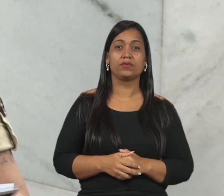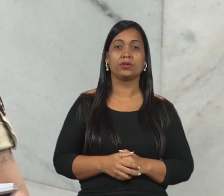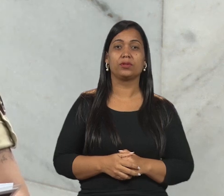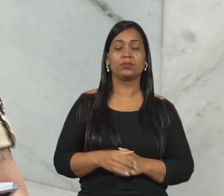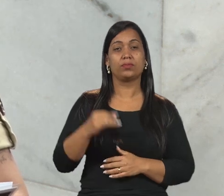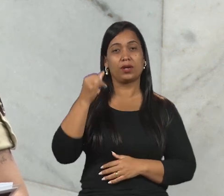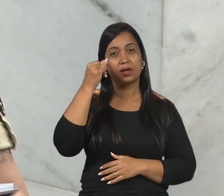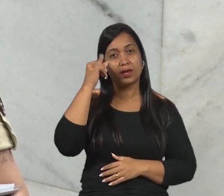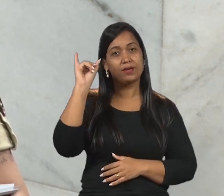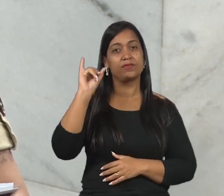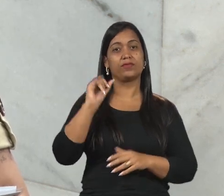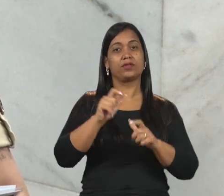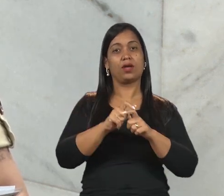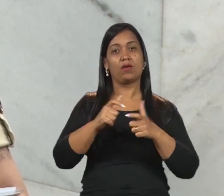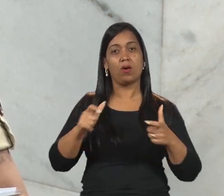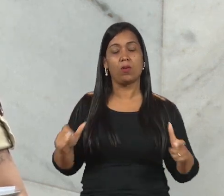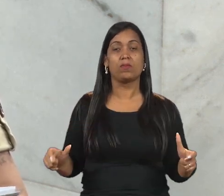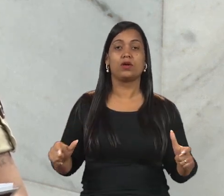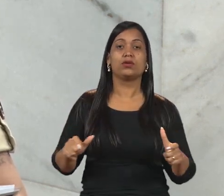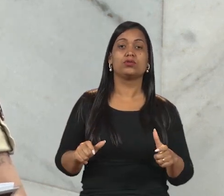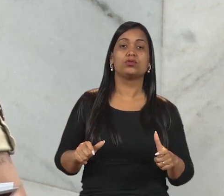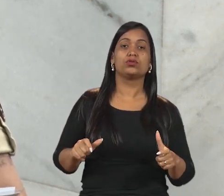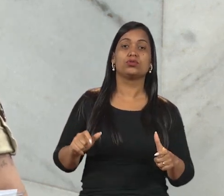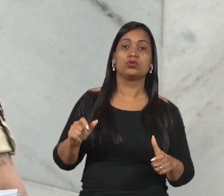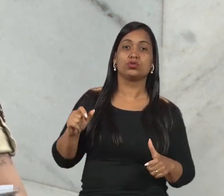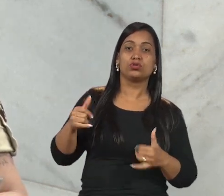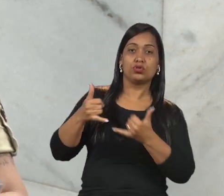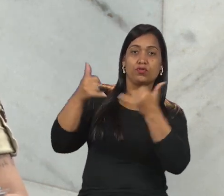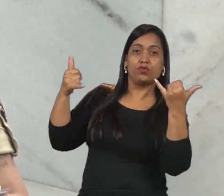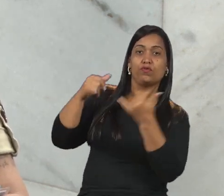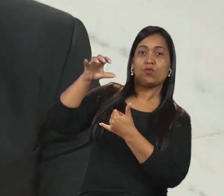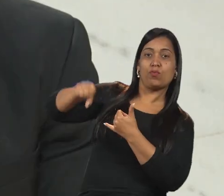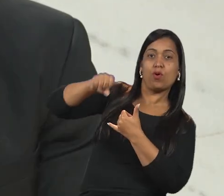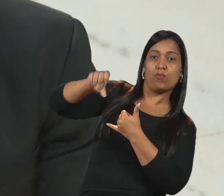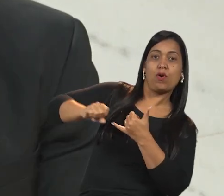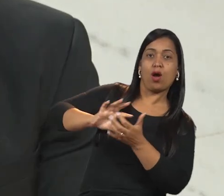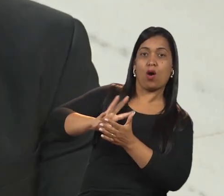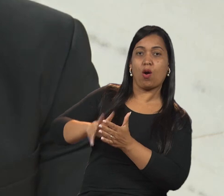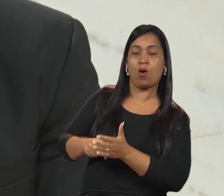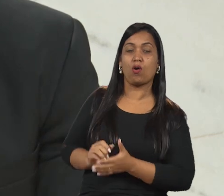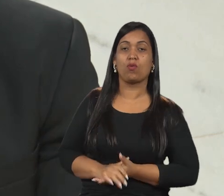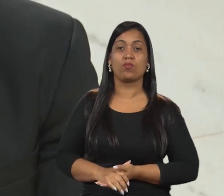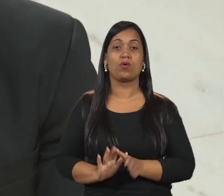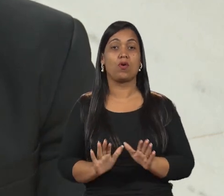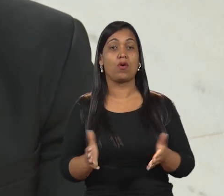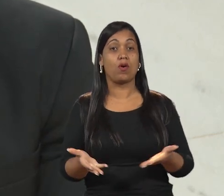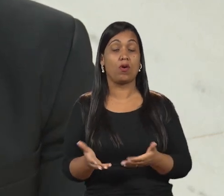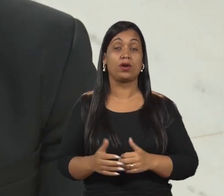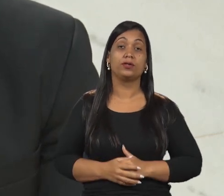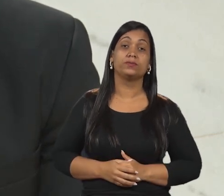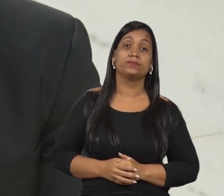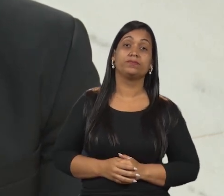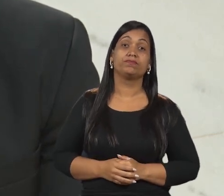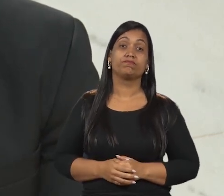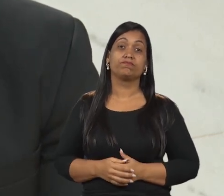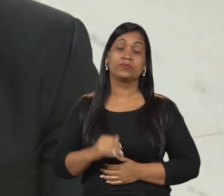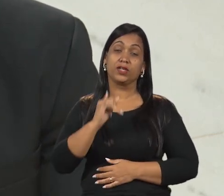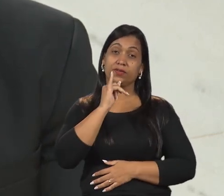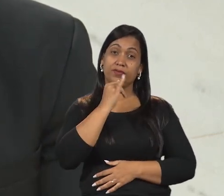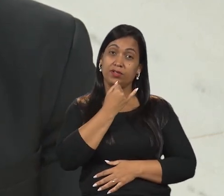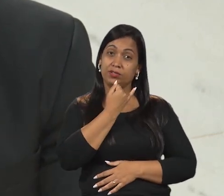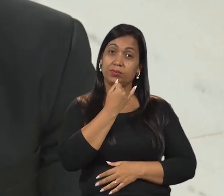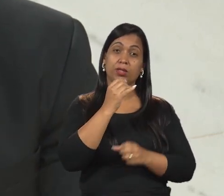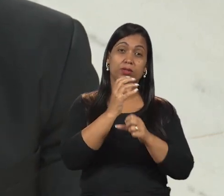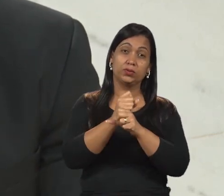coibir o aumento do número de furtos de fio de cobre na cidade. Olha, infelizmente, os